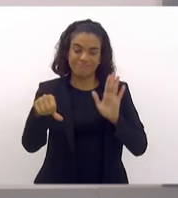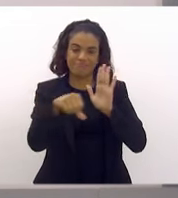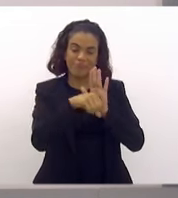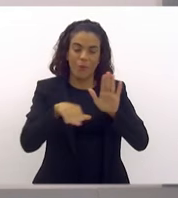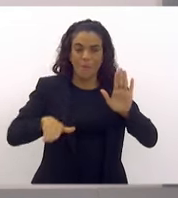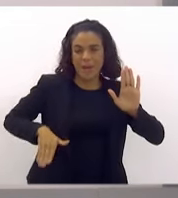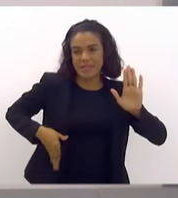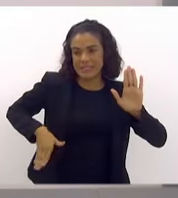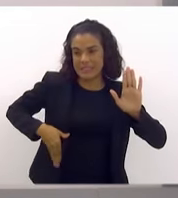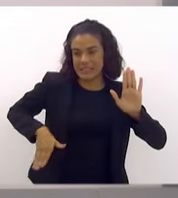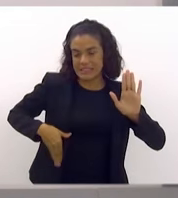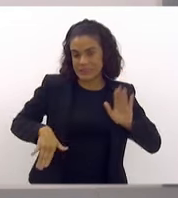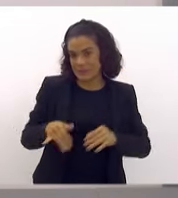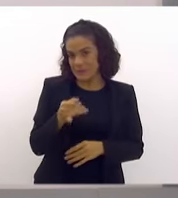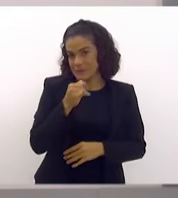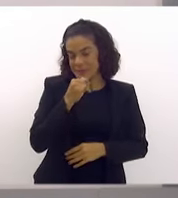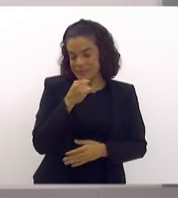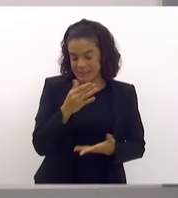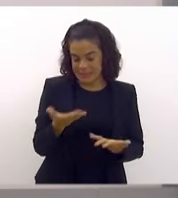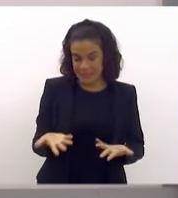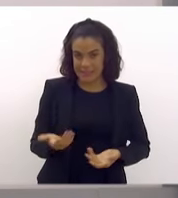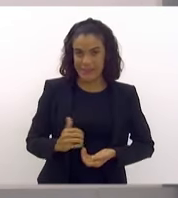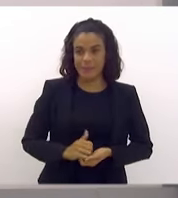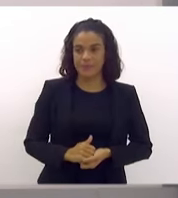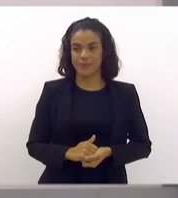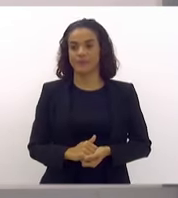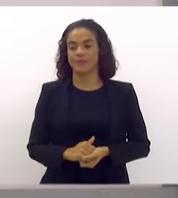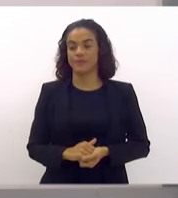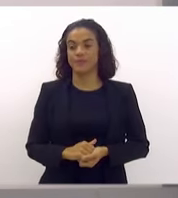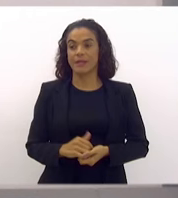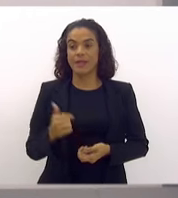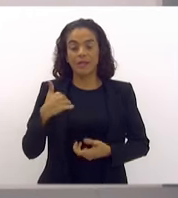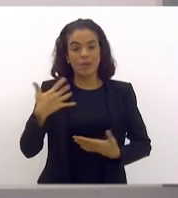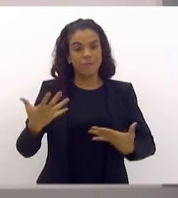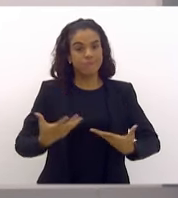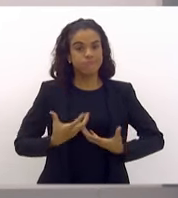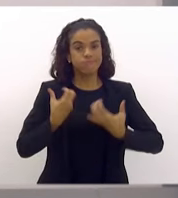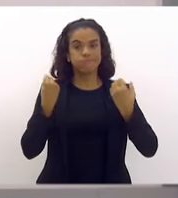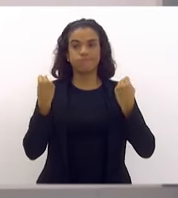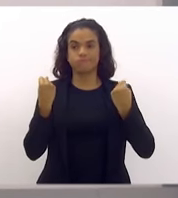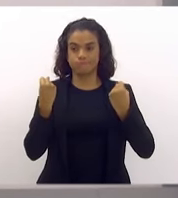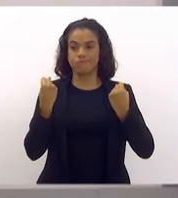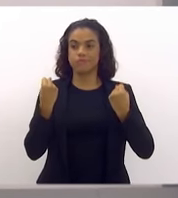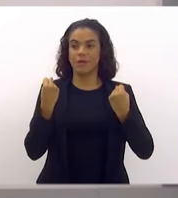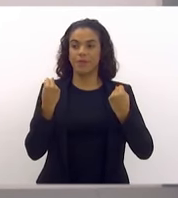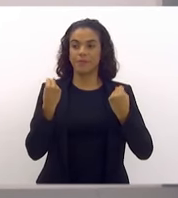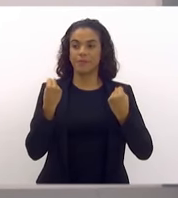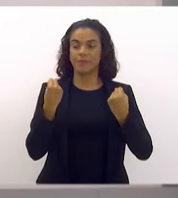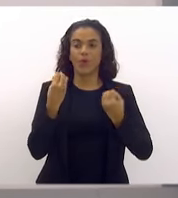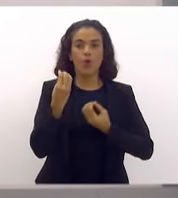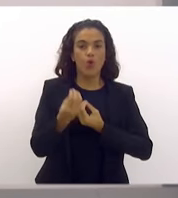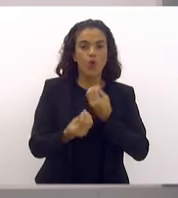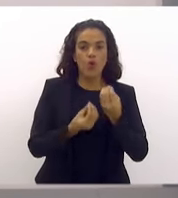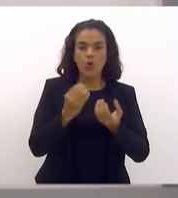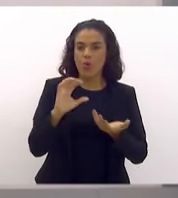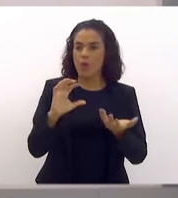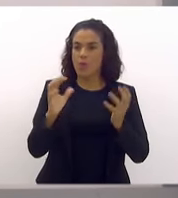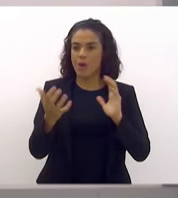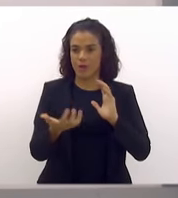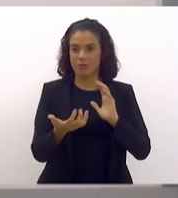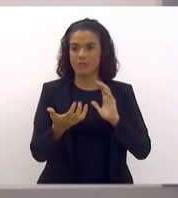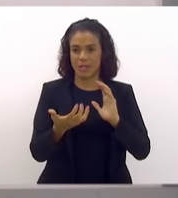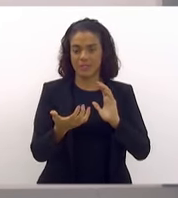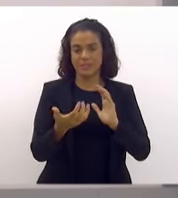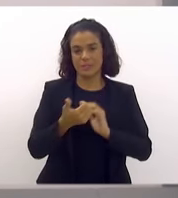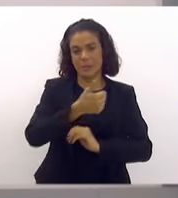al gos ali naquela situação e me surpreendeu eh a dinâmica da